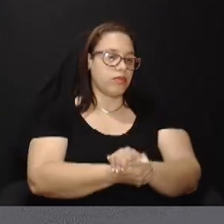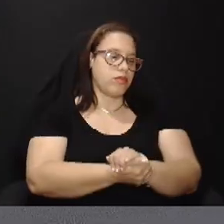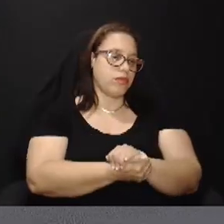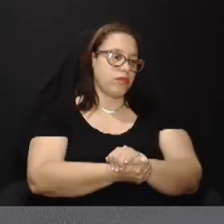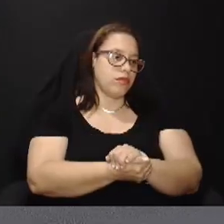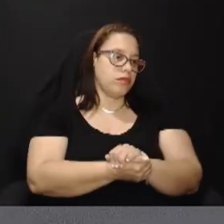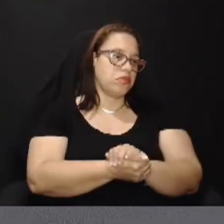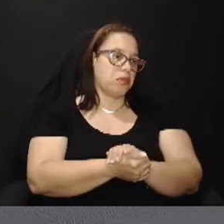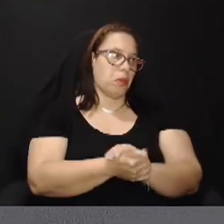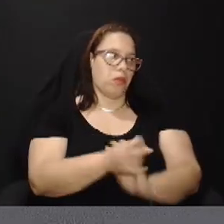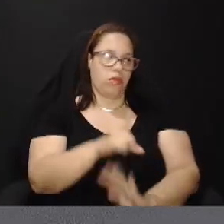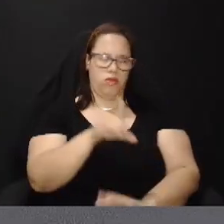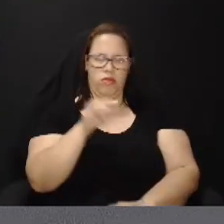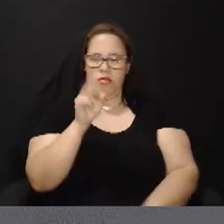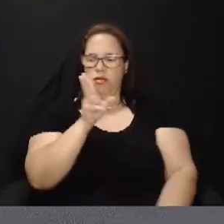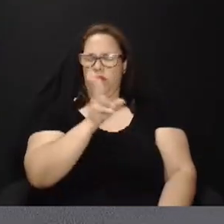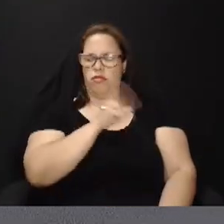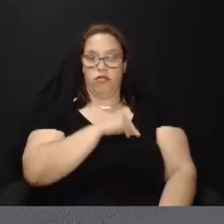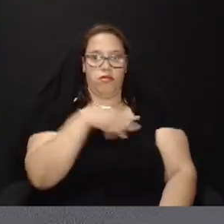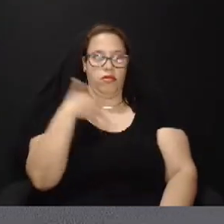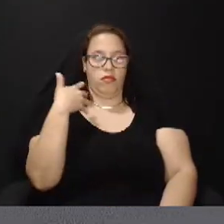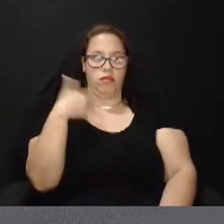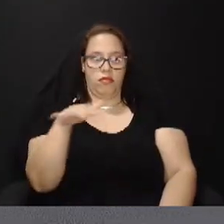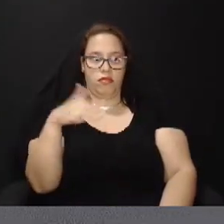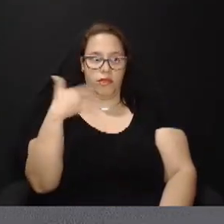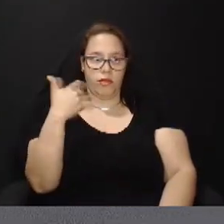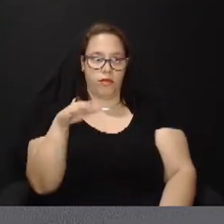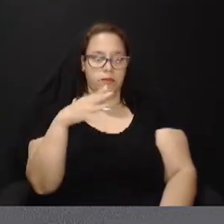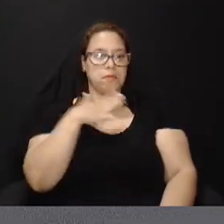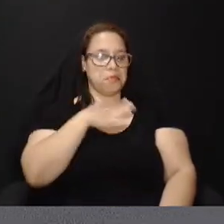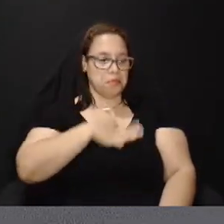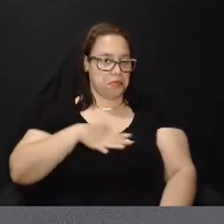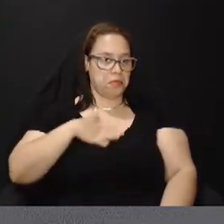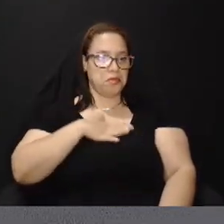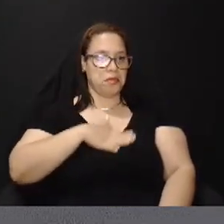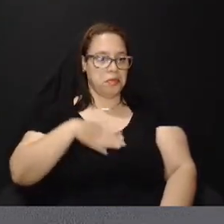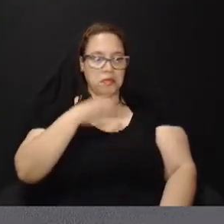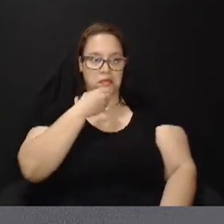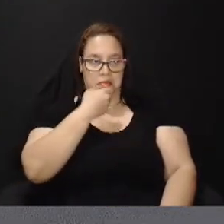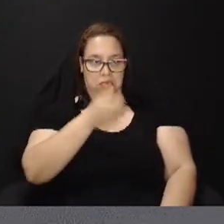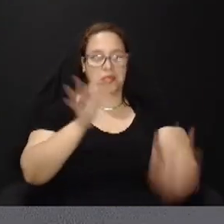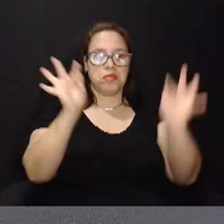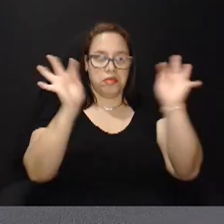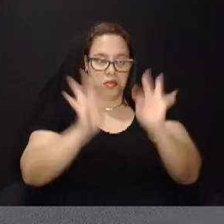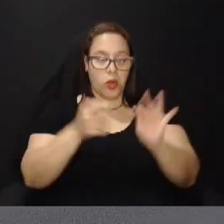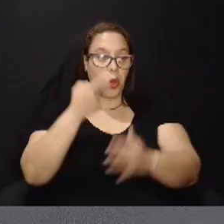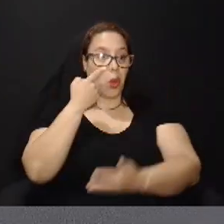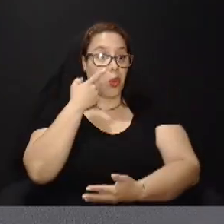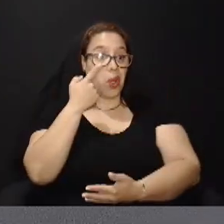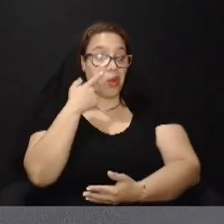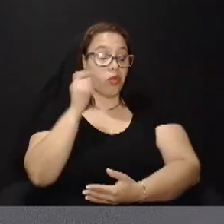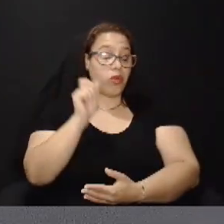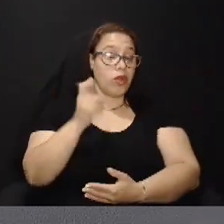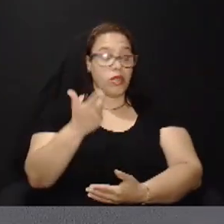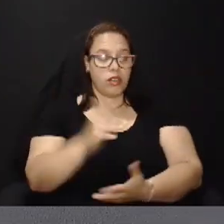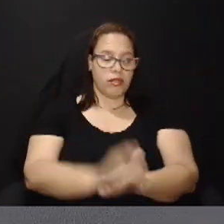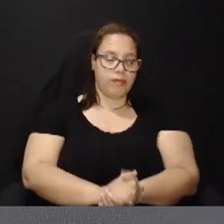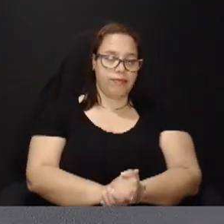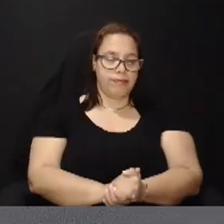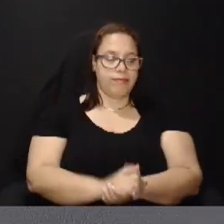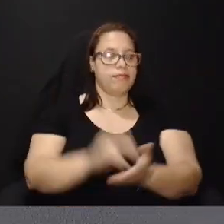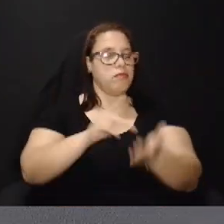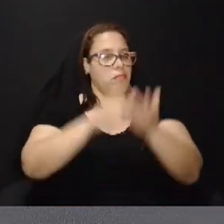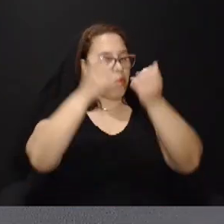daqui também bastante satisfeito, bastante contente com o que viu. Realmente uma explicação